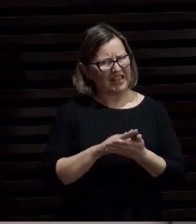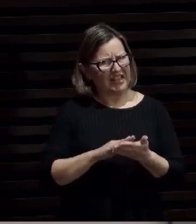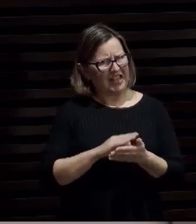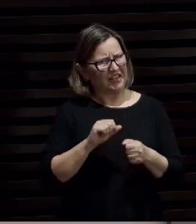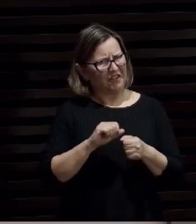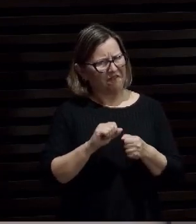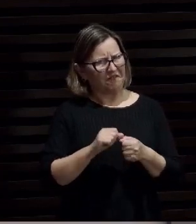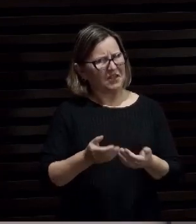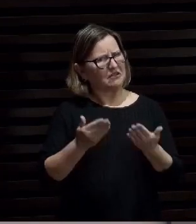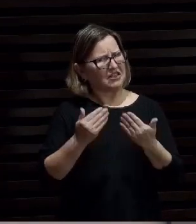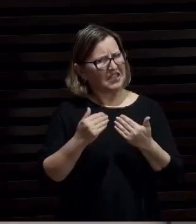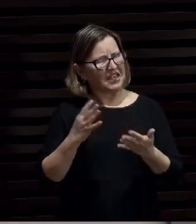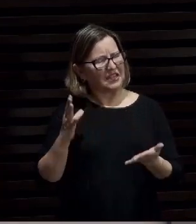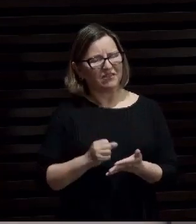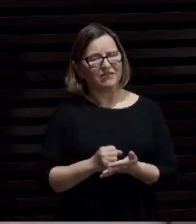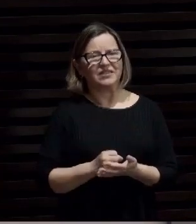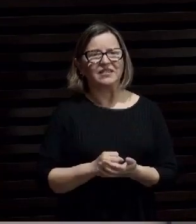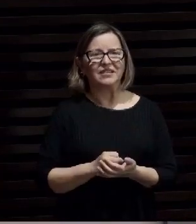salvação.